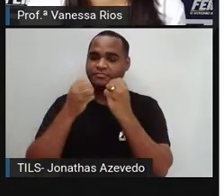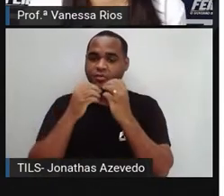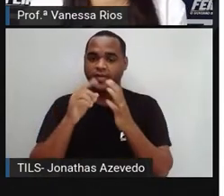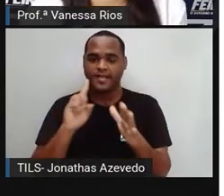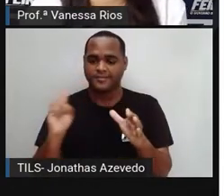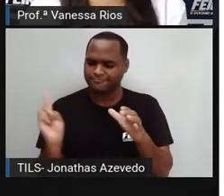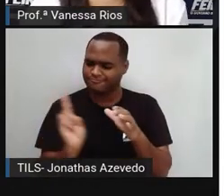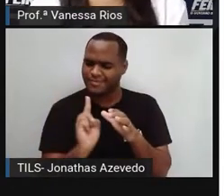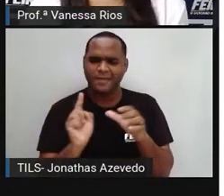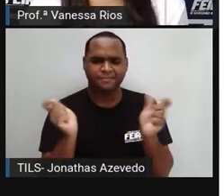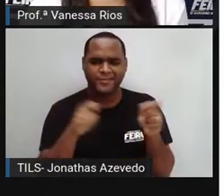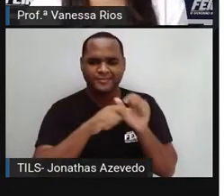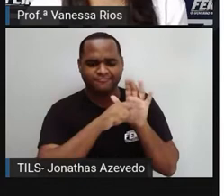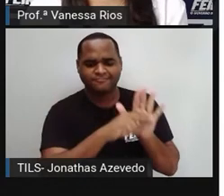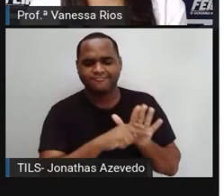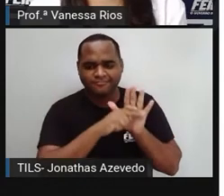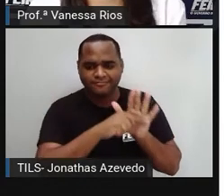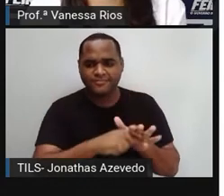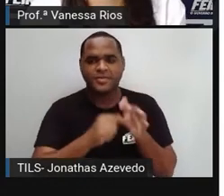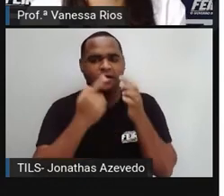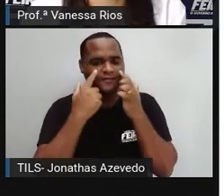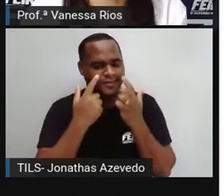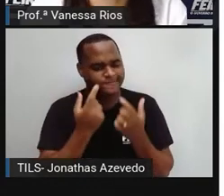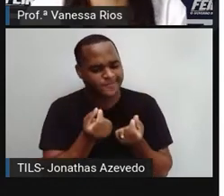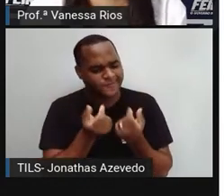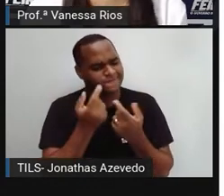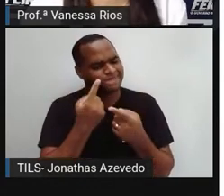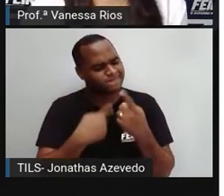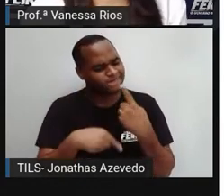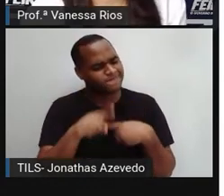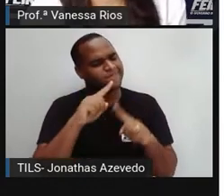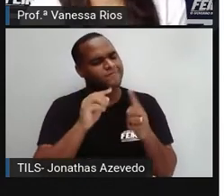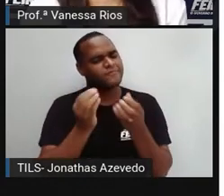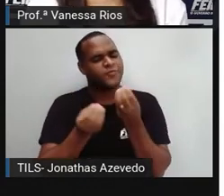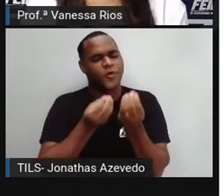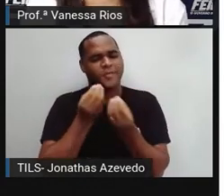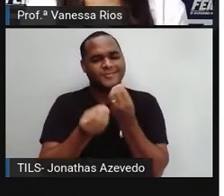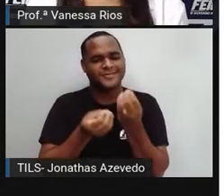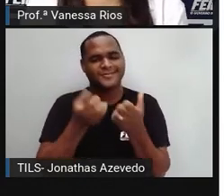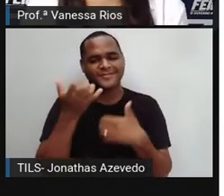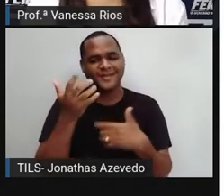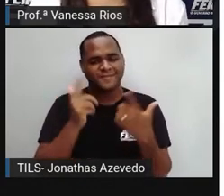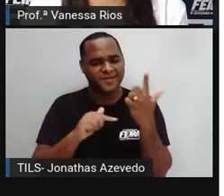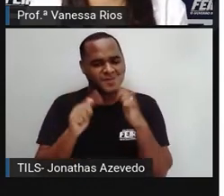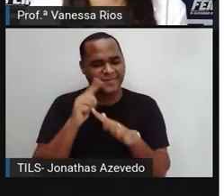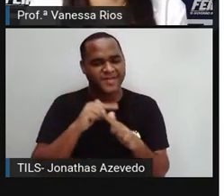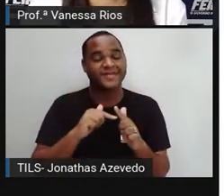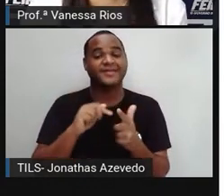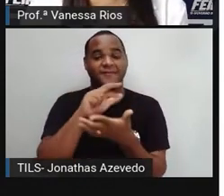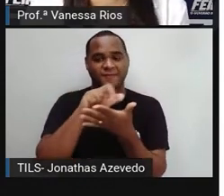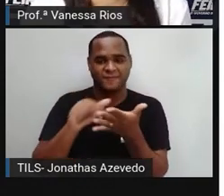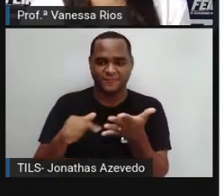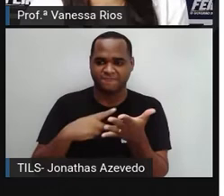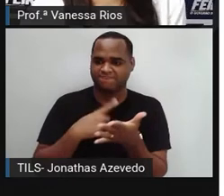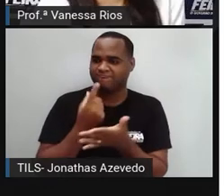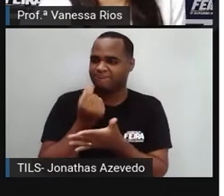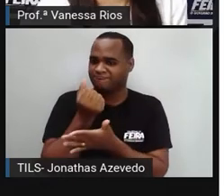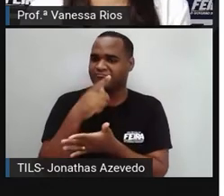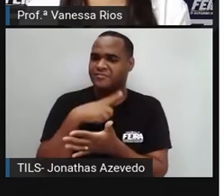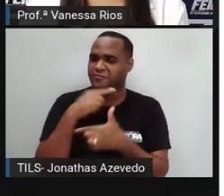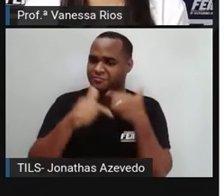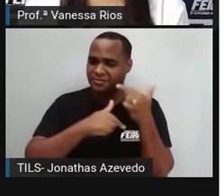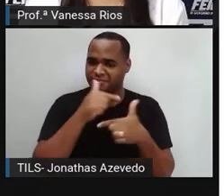e começou a ter esse olhar empreendedor, passando aí a ganhar também dinheiro dentro daquela